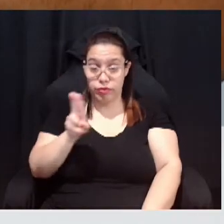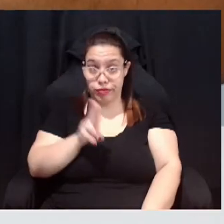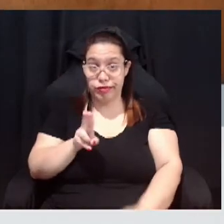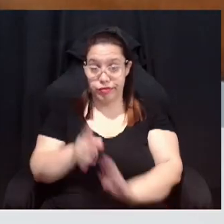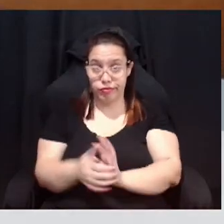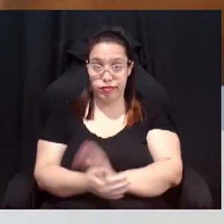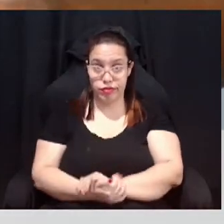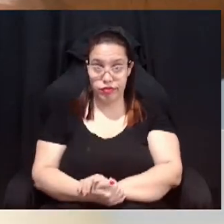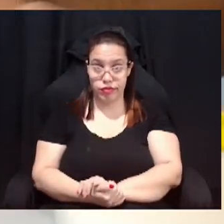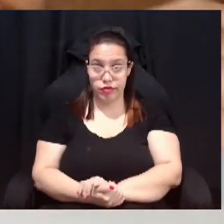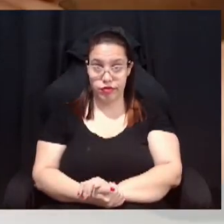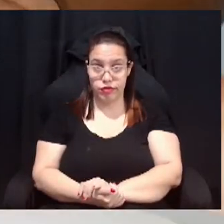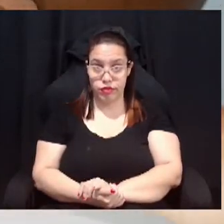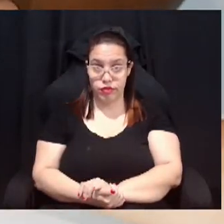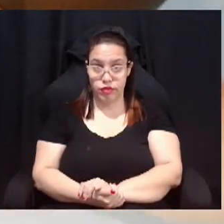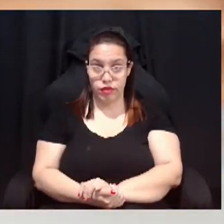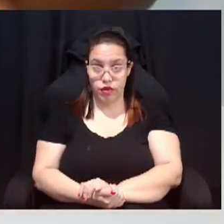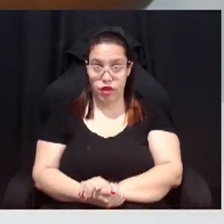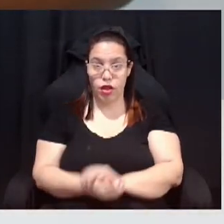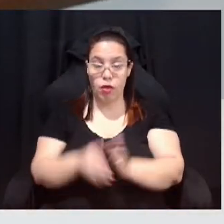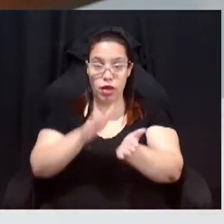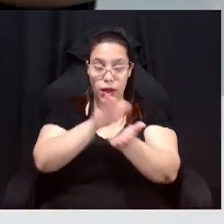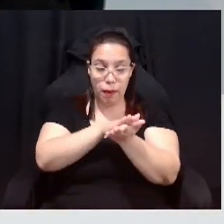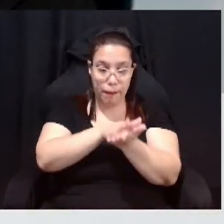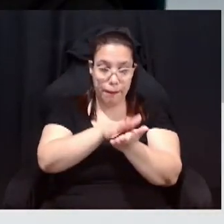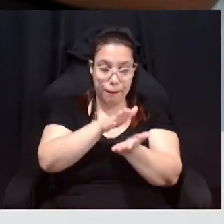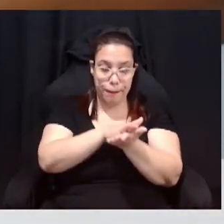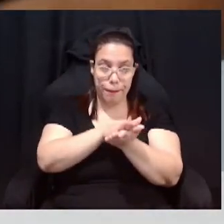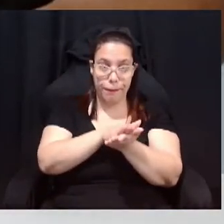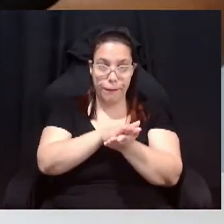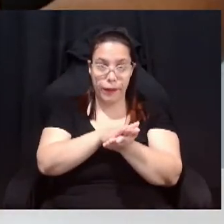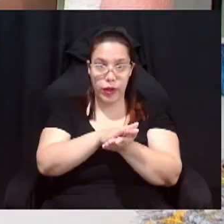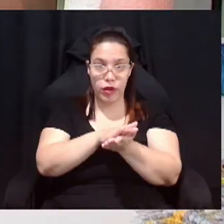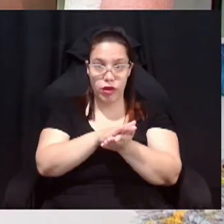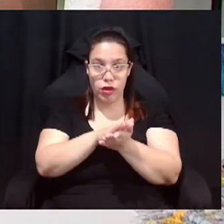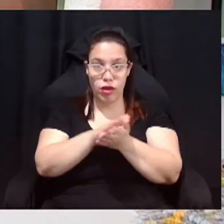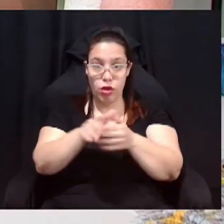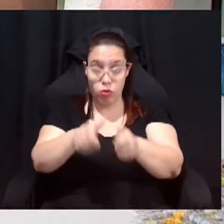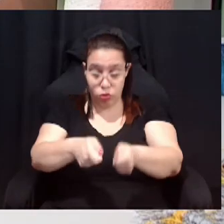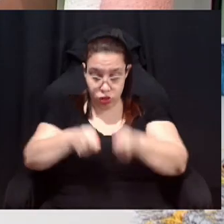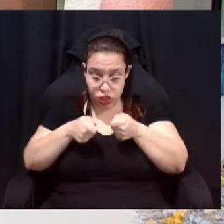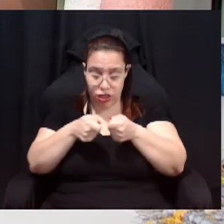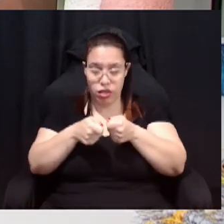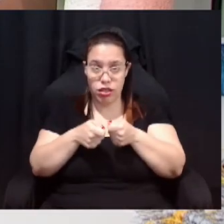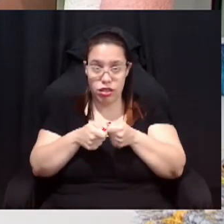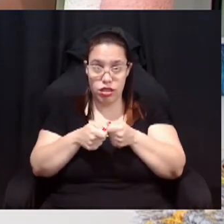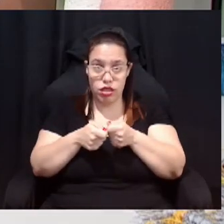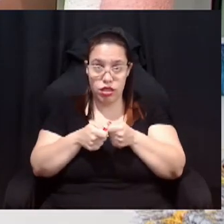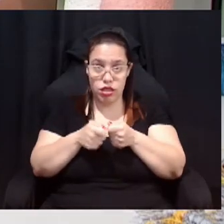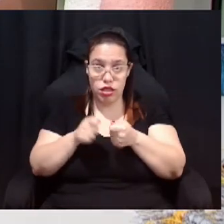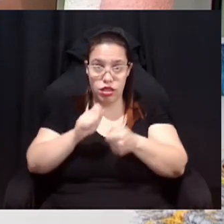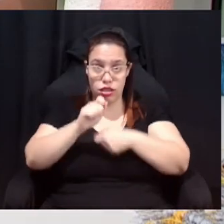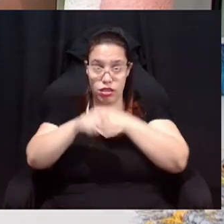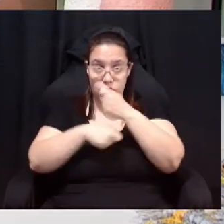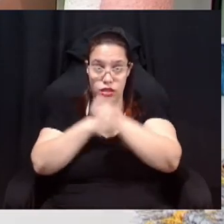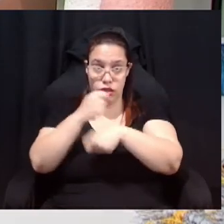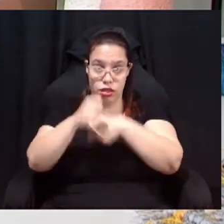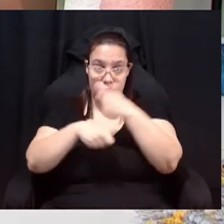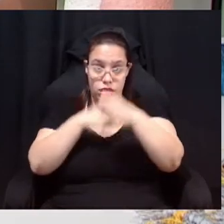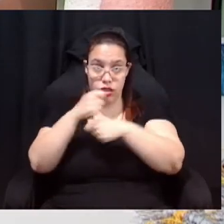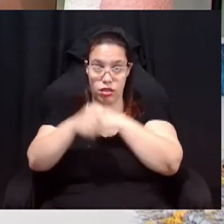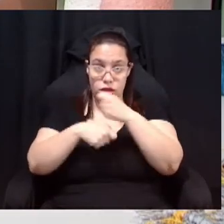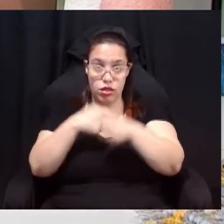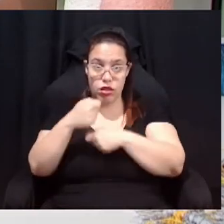para a gente ter mais apoio. Como a gente vai puxar o macramê, a gente usa as nossas mãos e a gente tem que ter uma